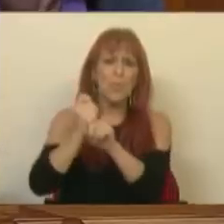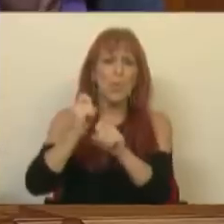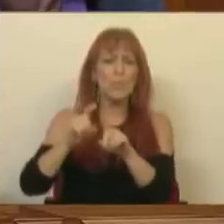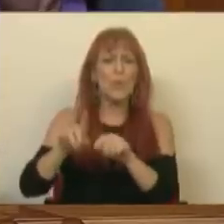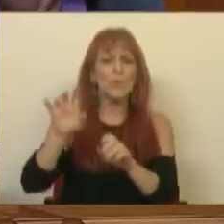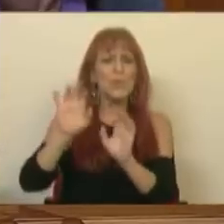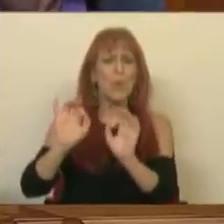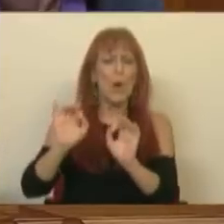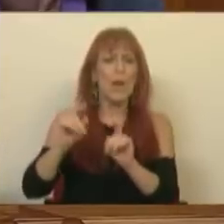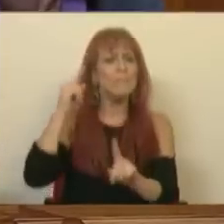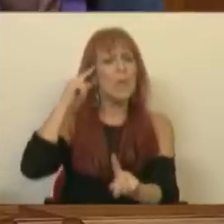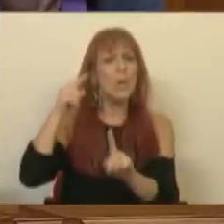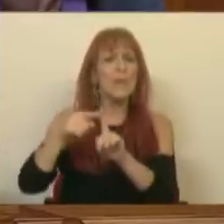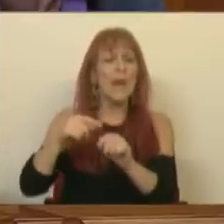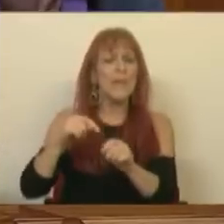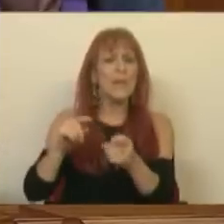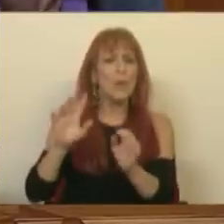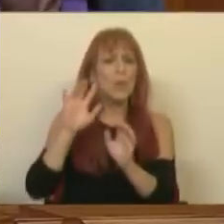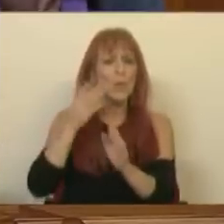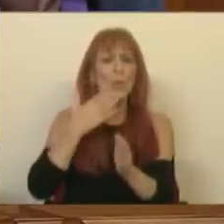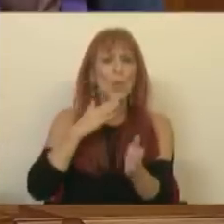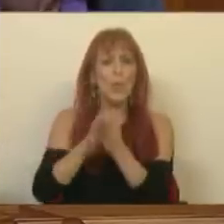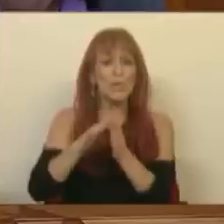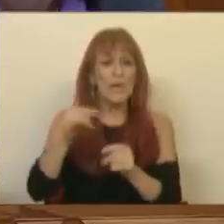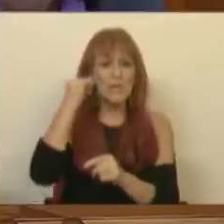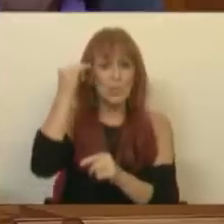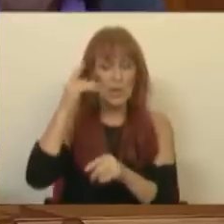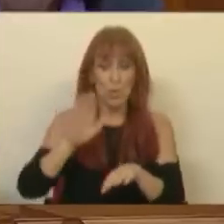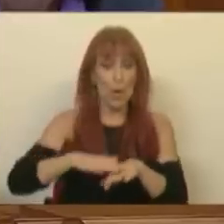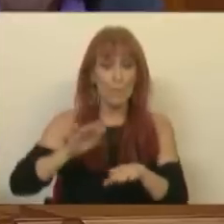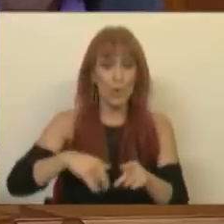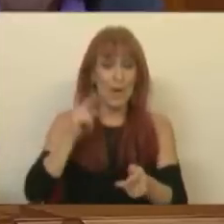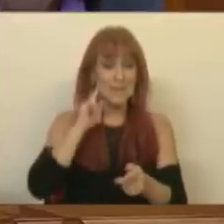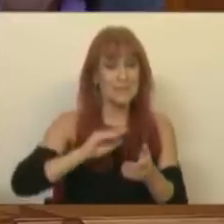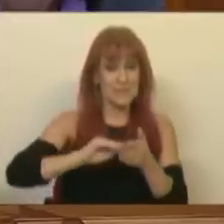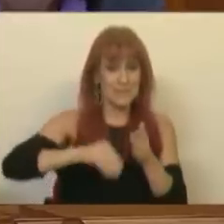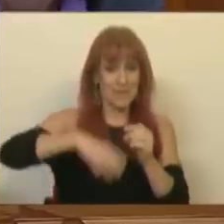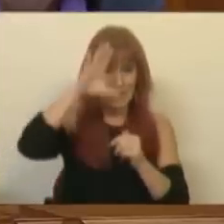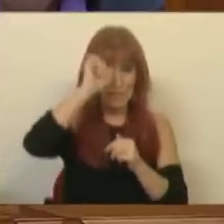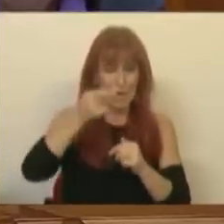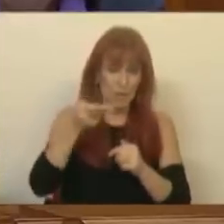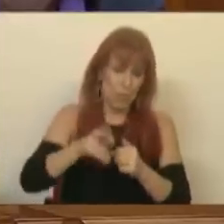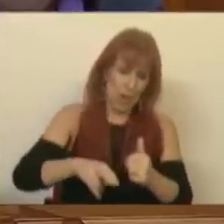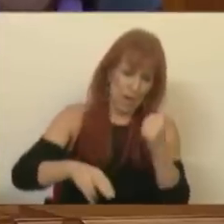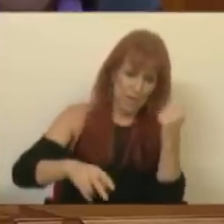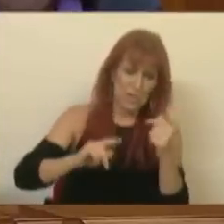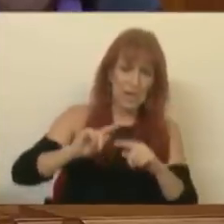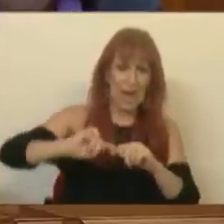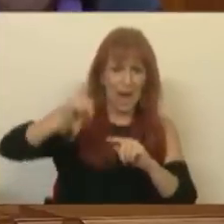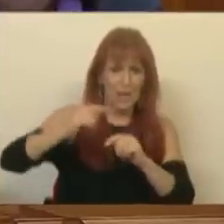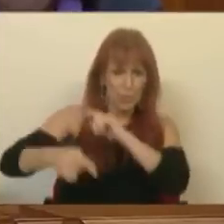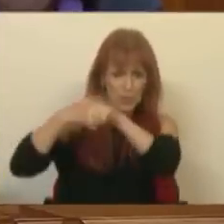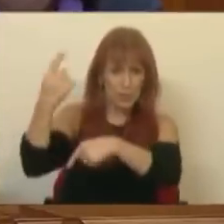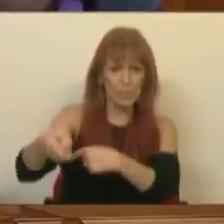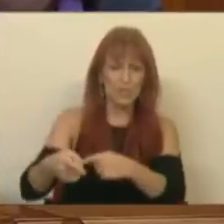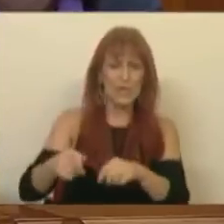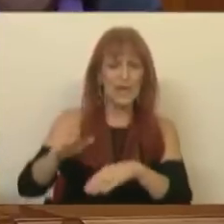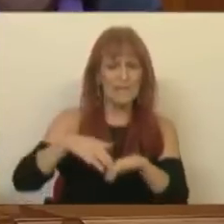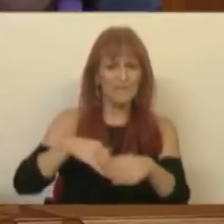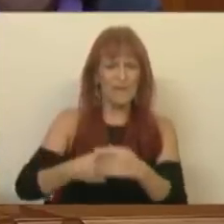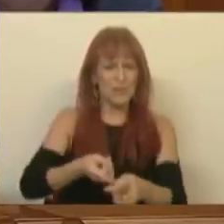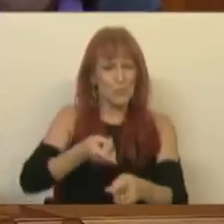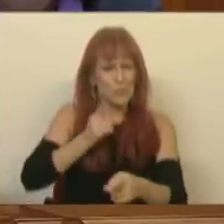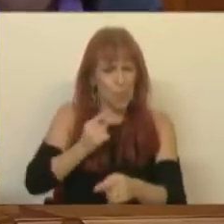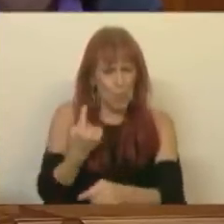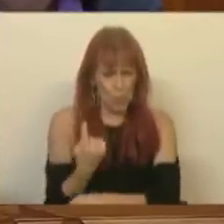utilidade pública utilidade turística não é o fato de secretária de estado mando depois ter cometido